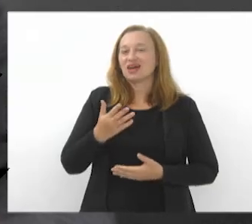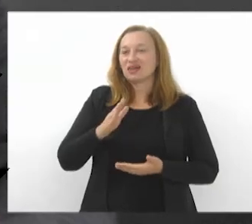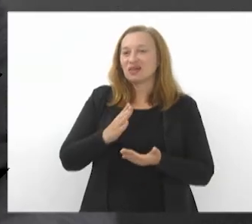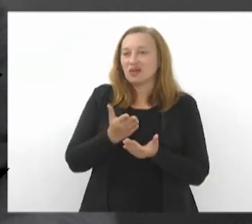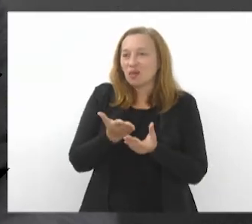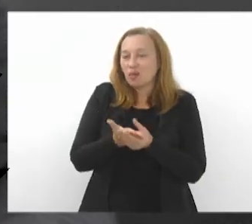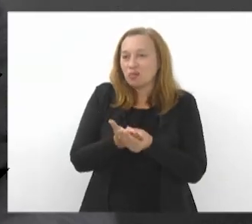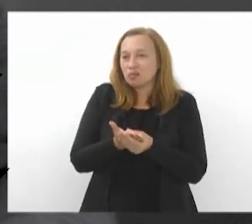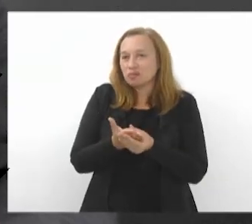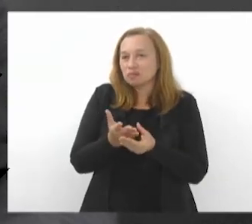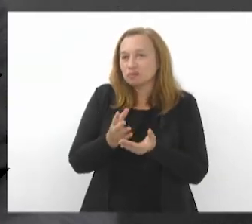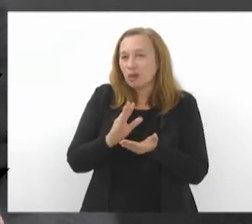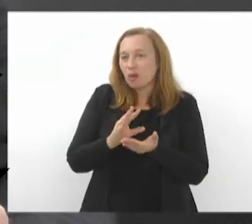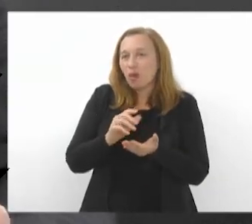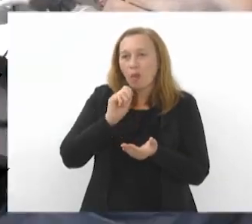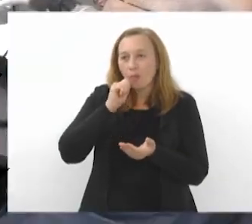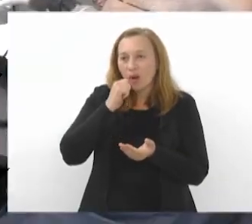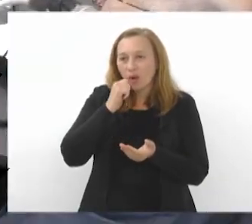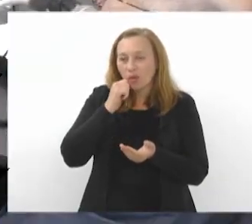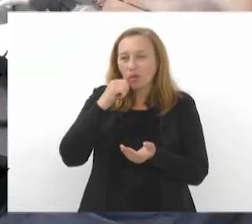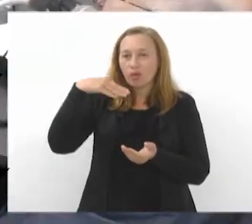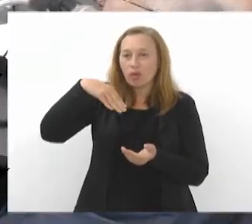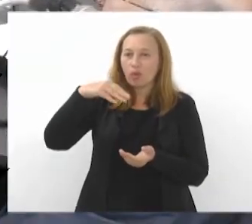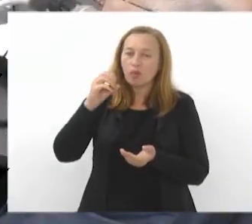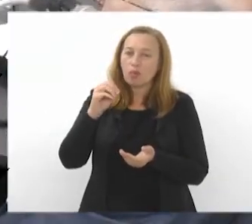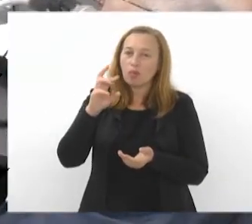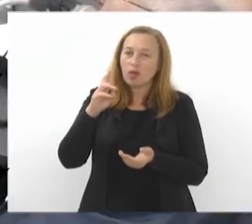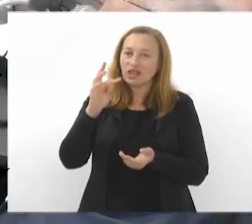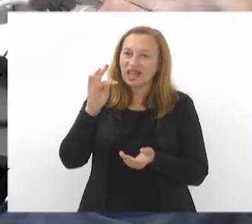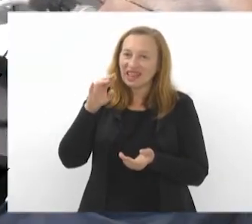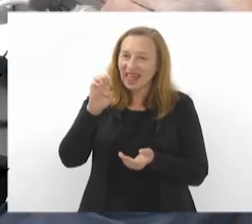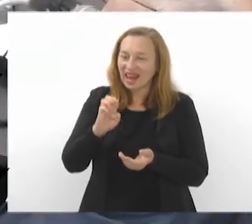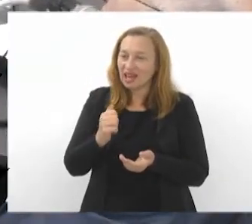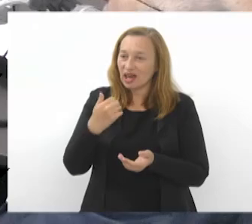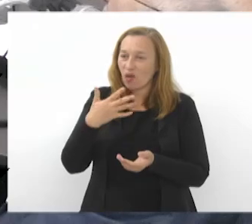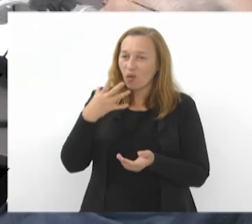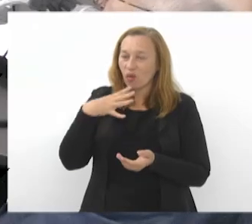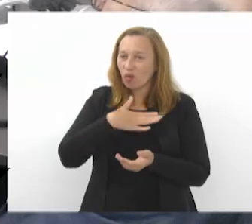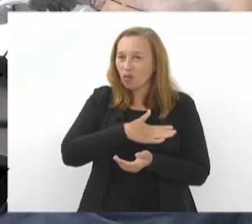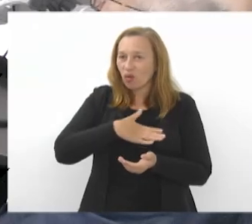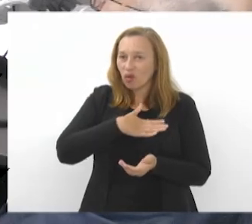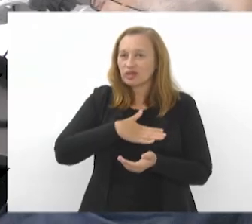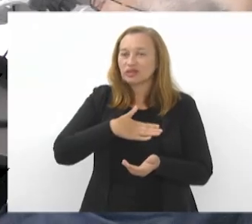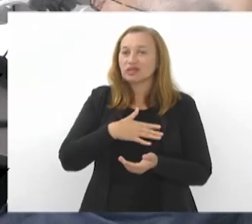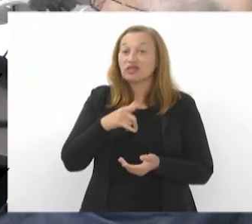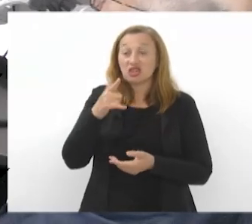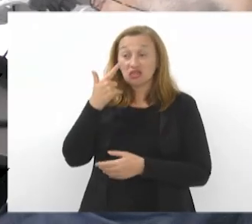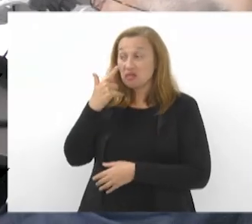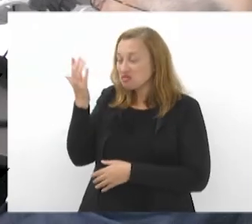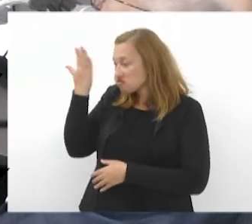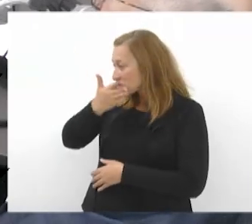lá em O senhor não Madureira. assistiu, deputado Rodrigo Amorim, o Fred Pacheco,